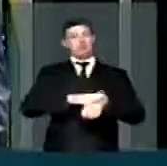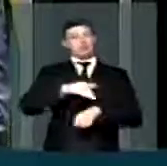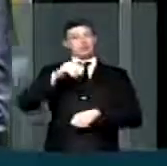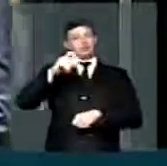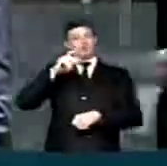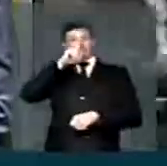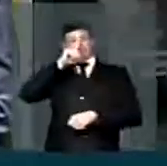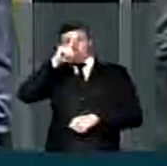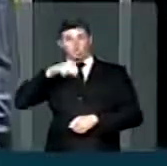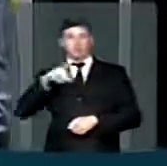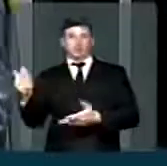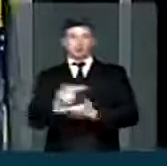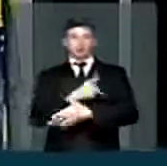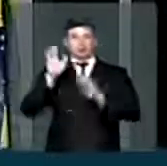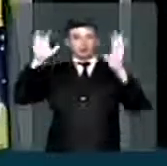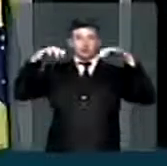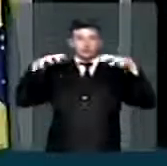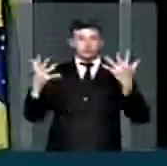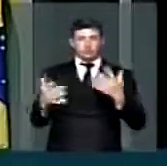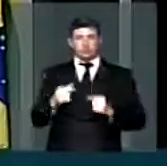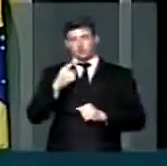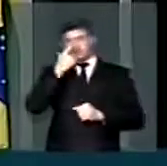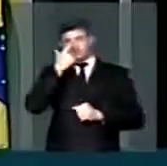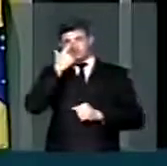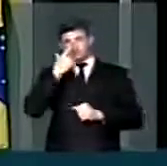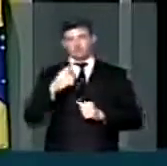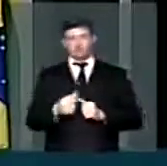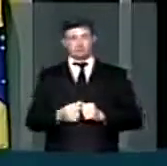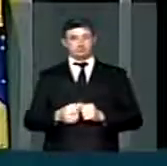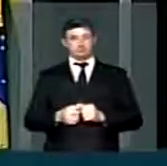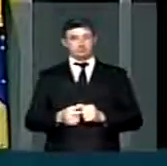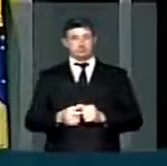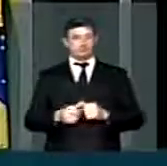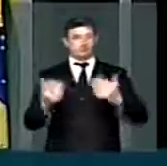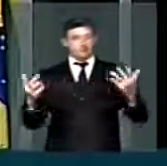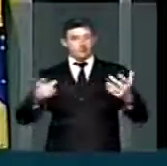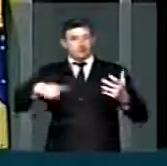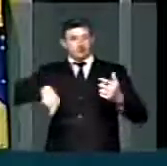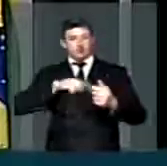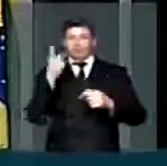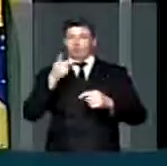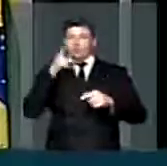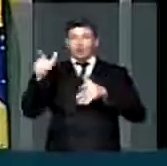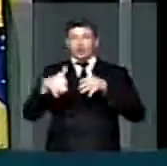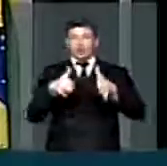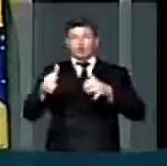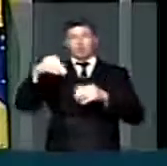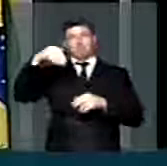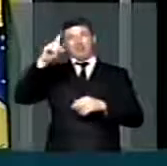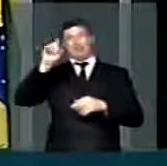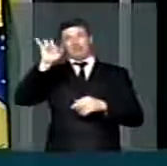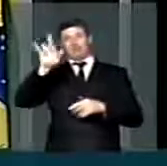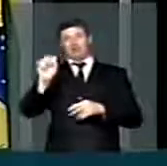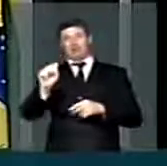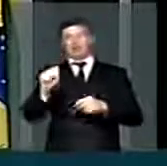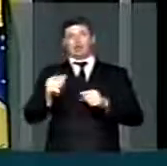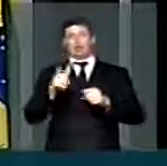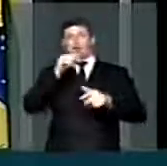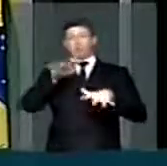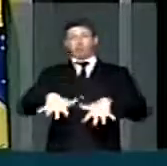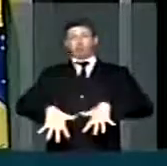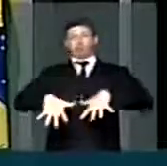críticos dessa inundação. E quando a gente fala em inundação do Rio Madeira, é uma coisa